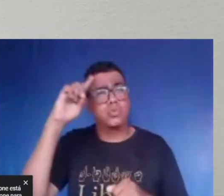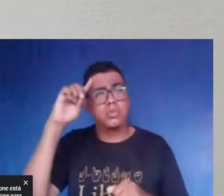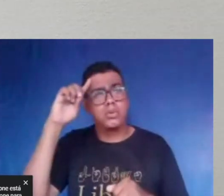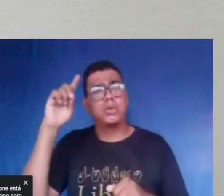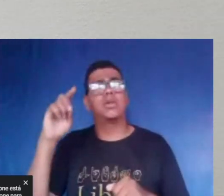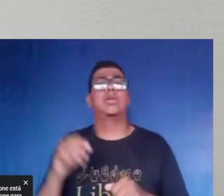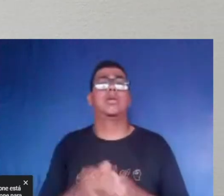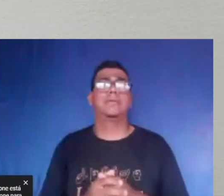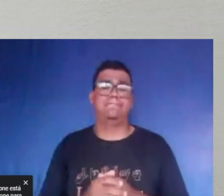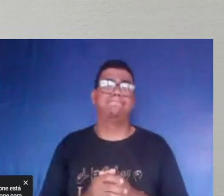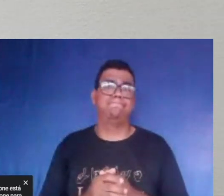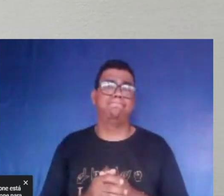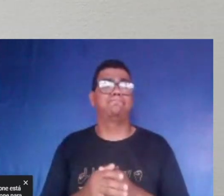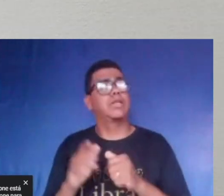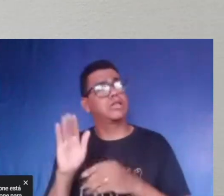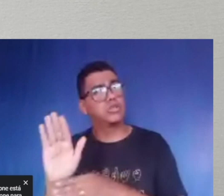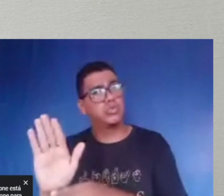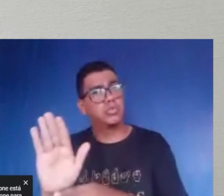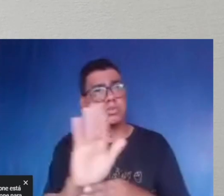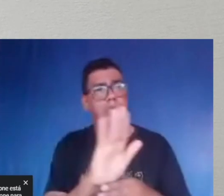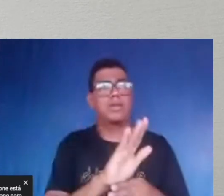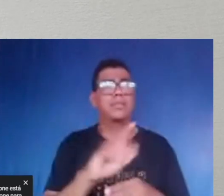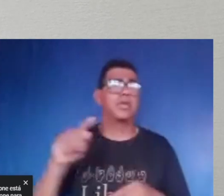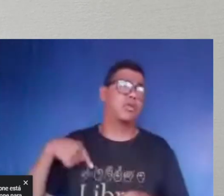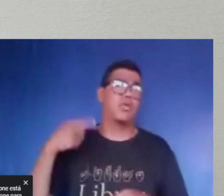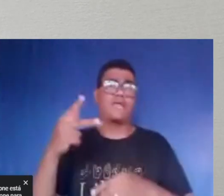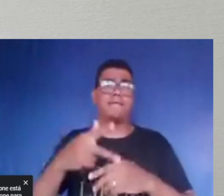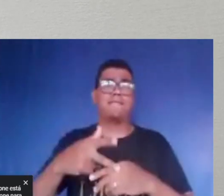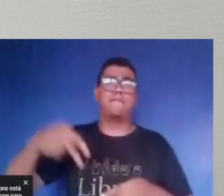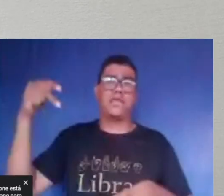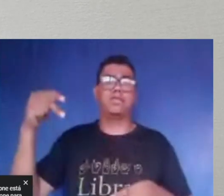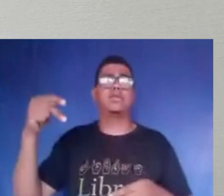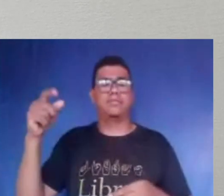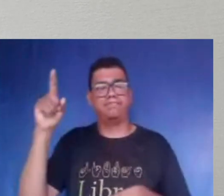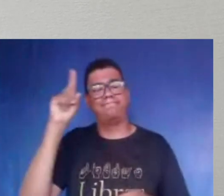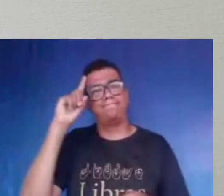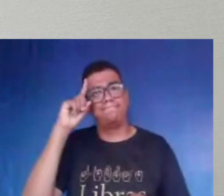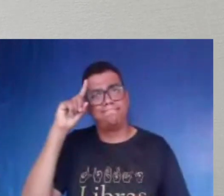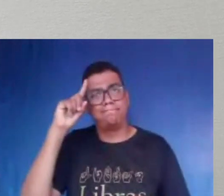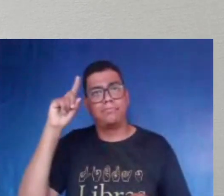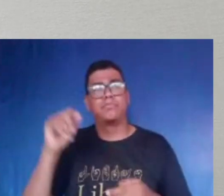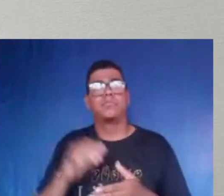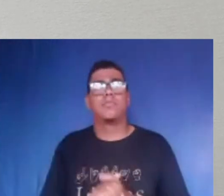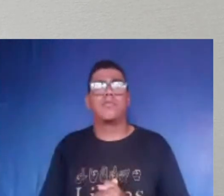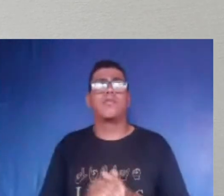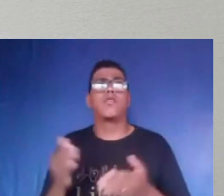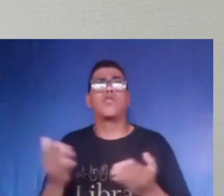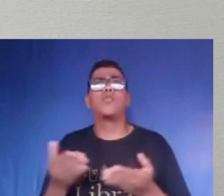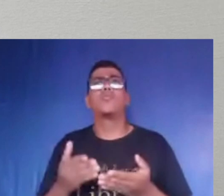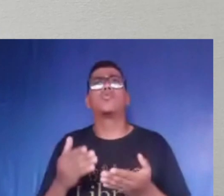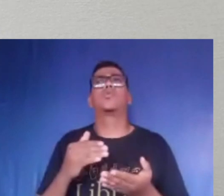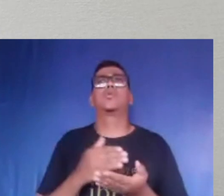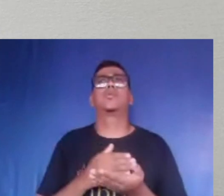esforço possível para colaborar, para que a gente possa vencer esse momento de tanta dificuldade, né? Hoje eu acompanho, né,